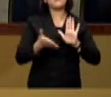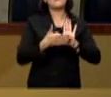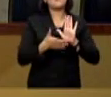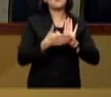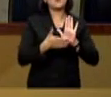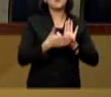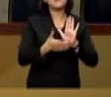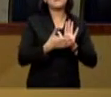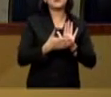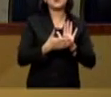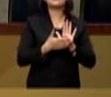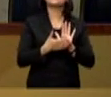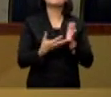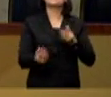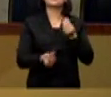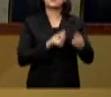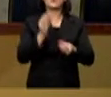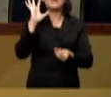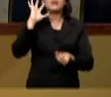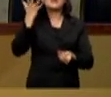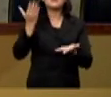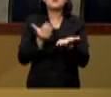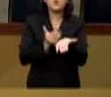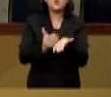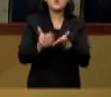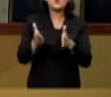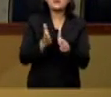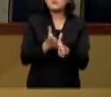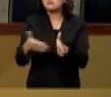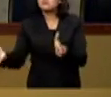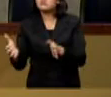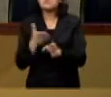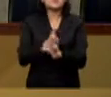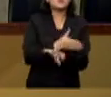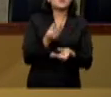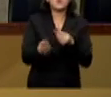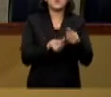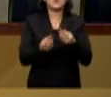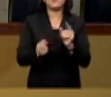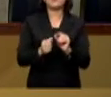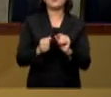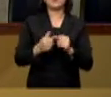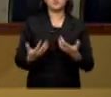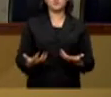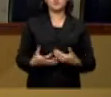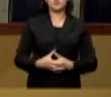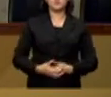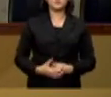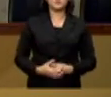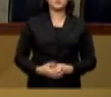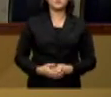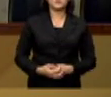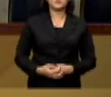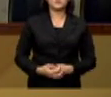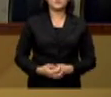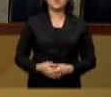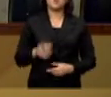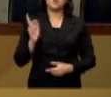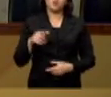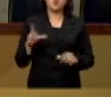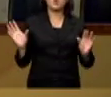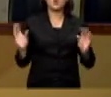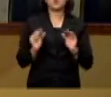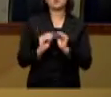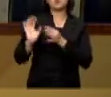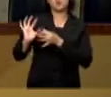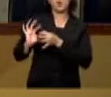dos efeitos da decisão em assentada posterior. Isso foi o que ocorreu em